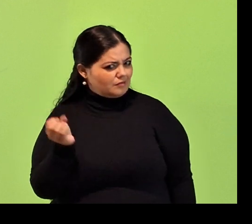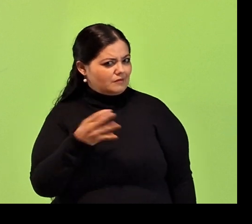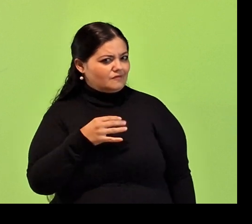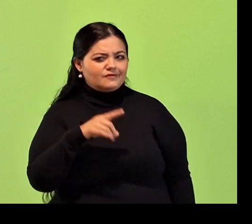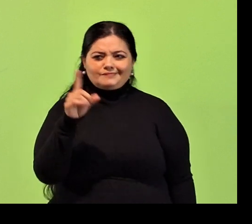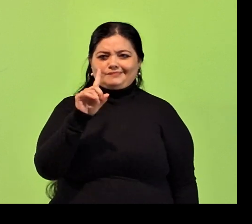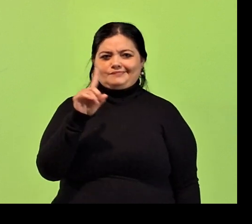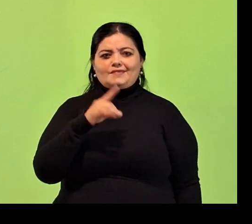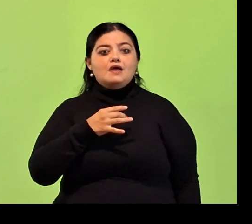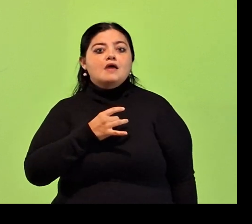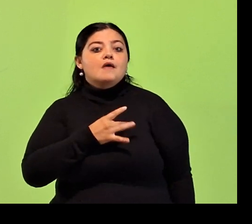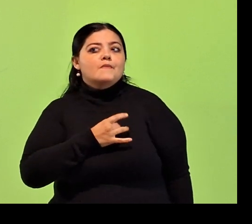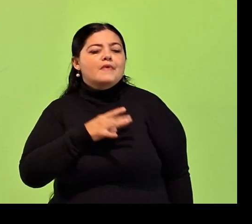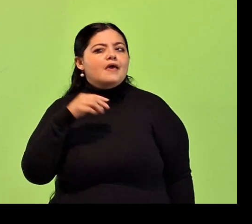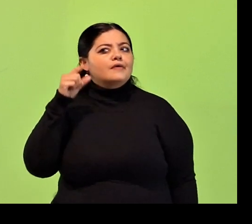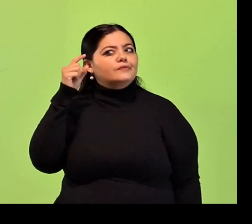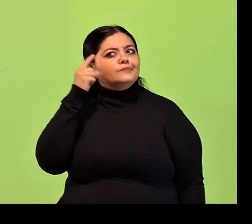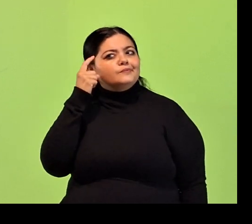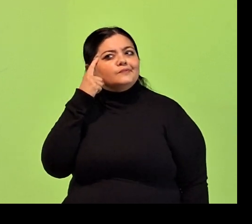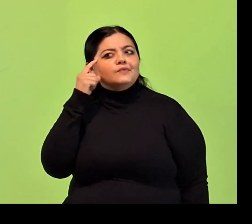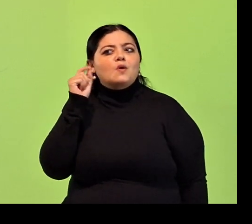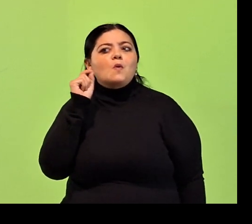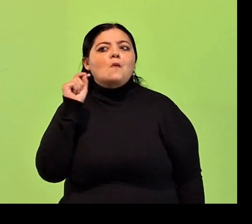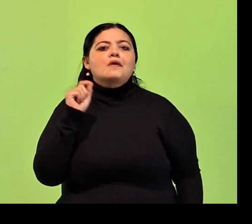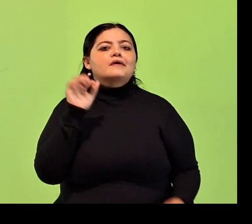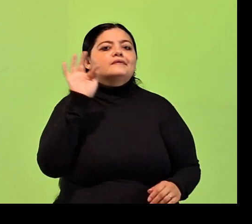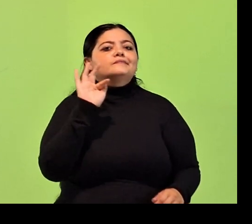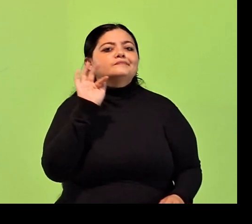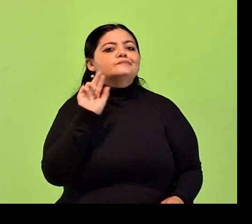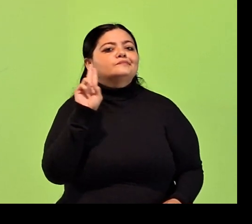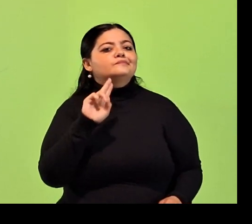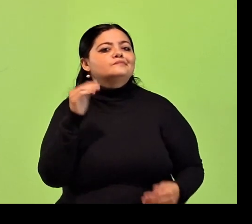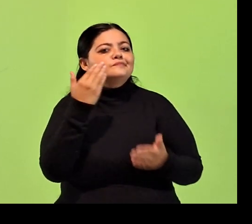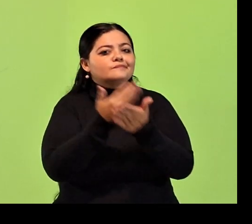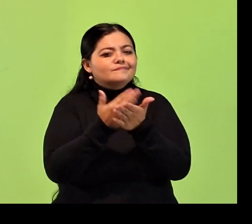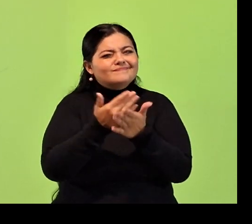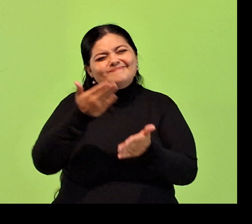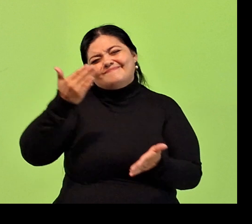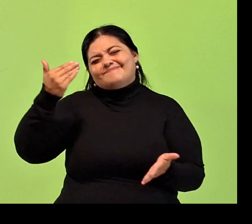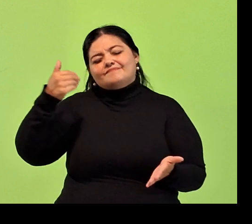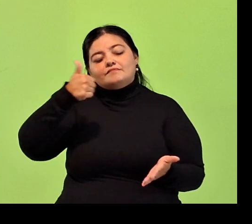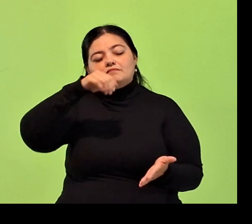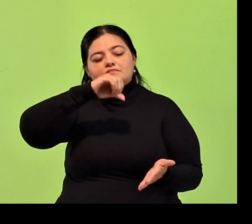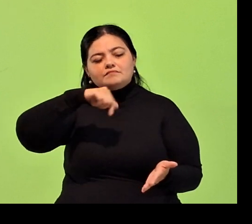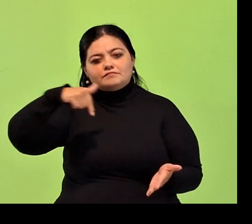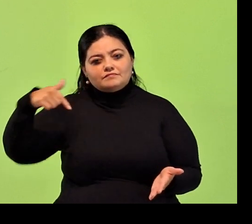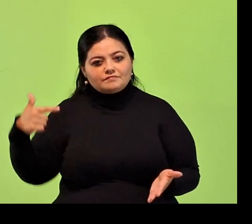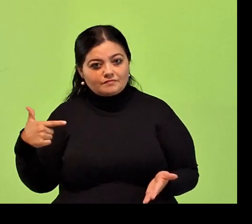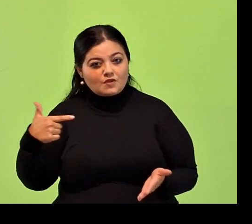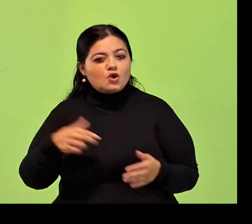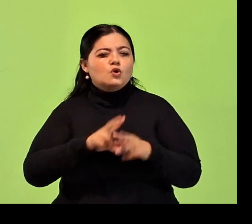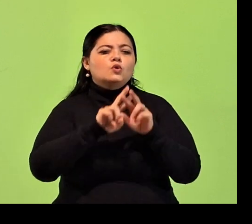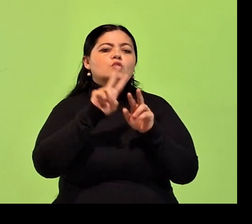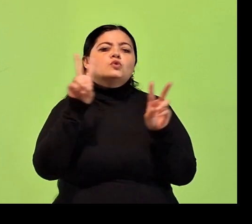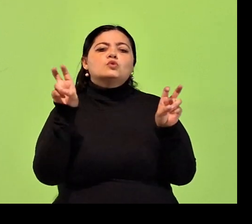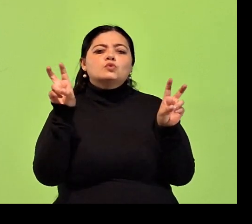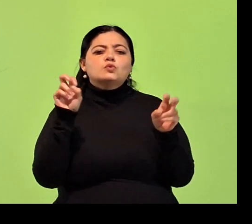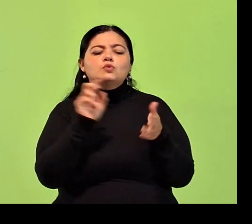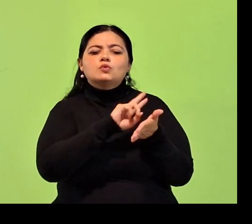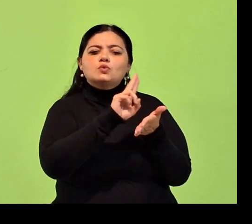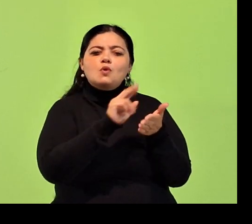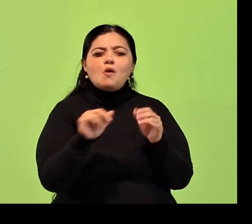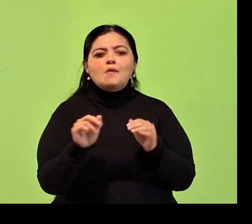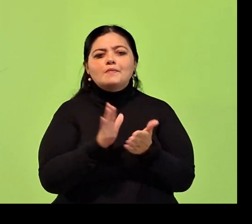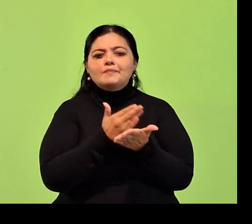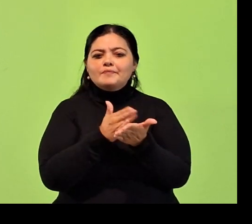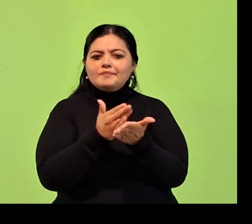de pânico moral foi massificado no meio acadêmico a partir de 1972, com a publicação do livro Folk Devils and Moral Panics,